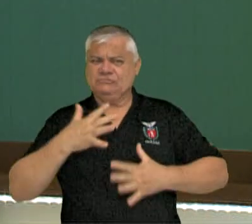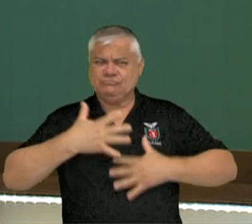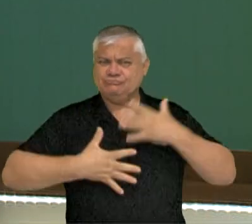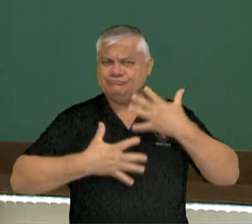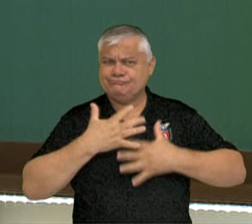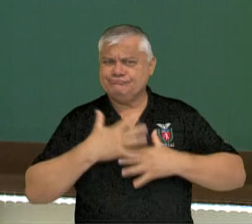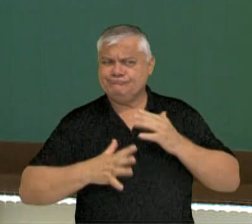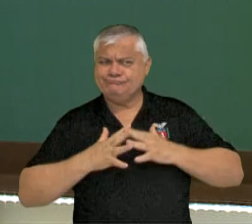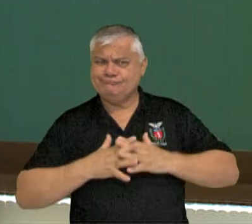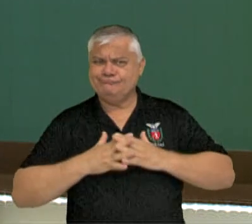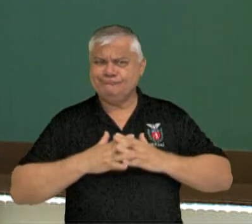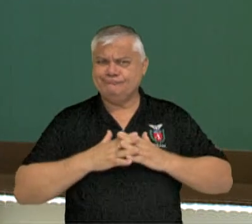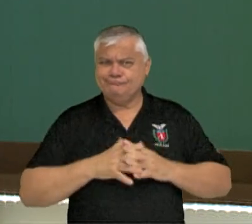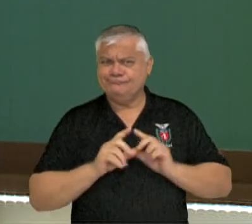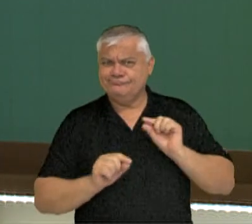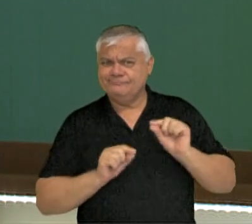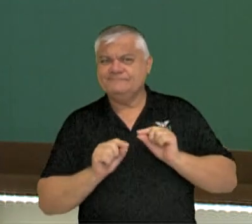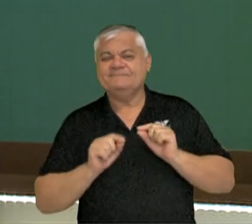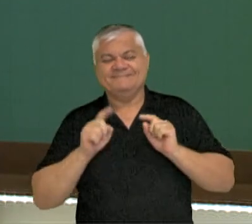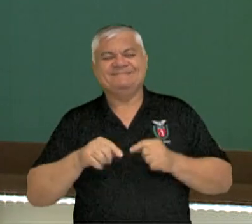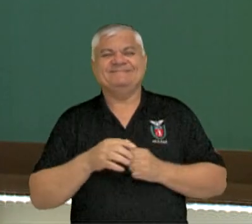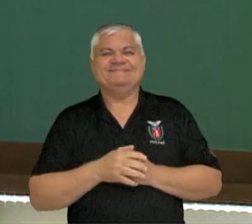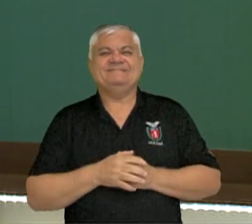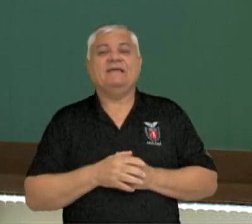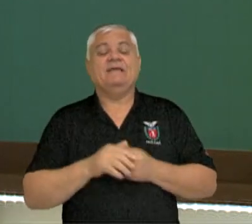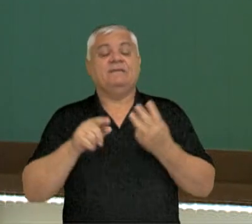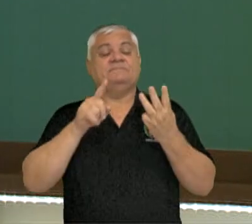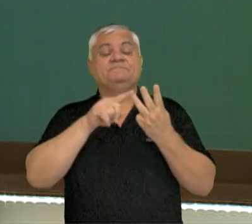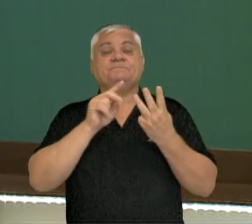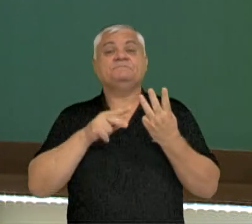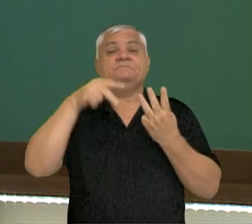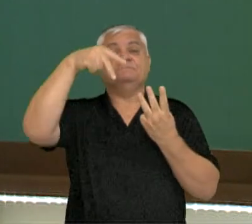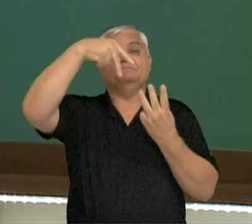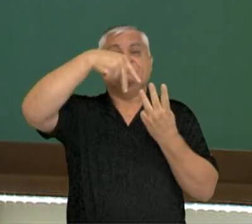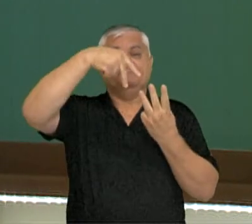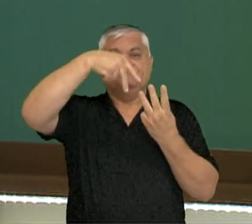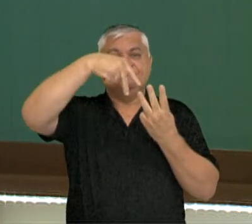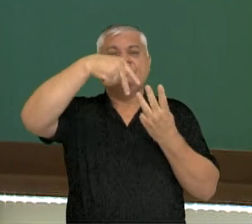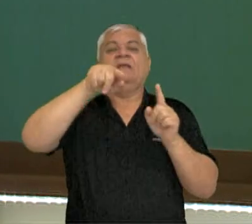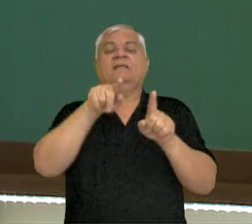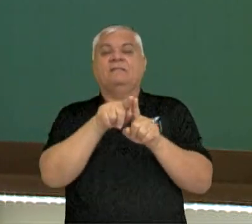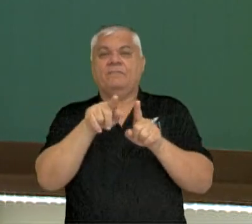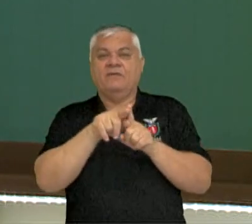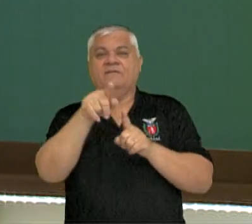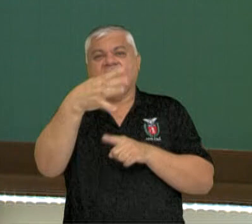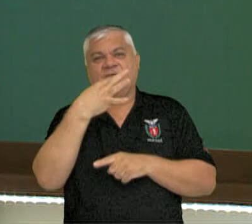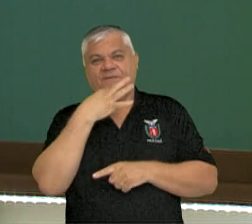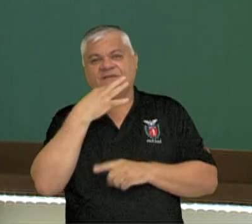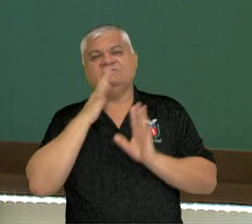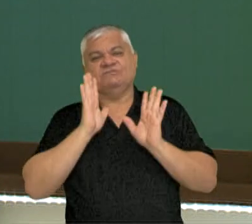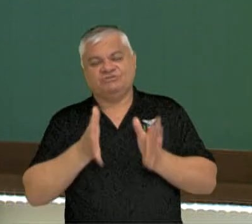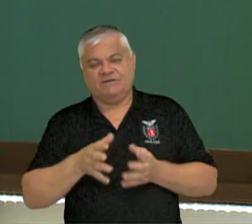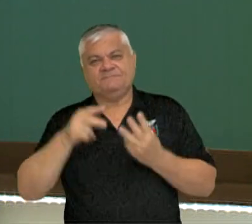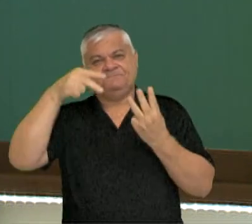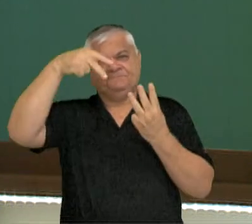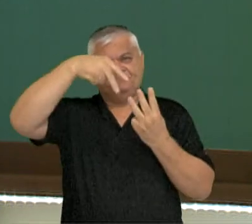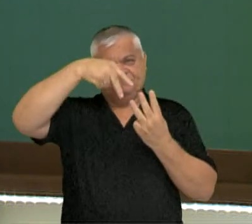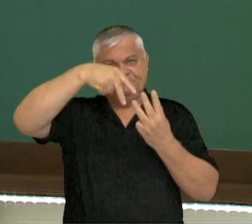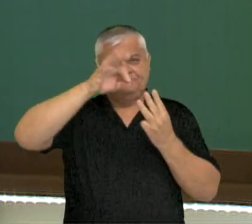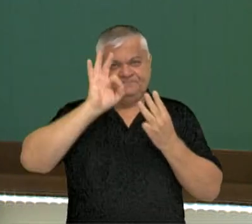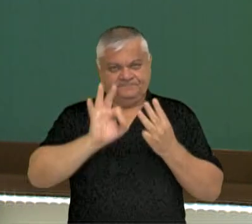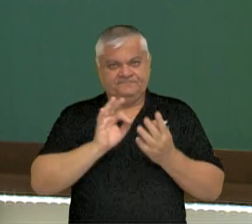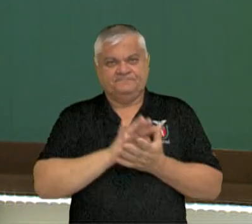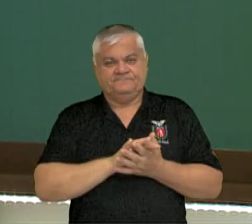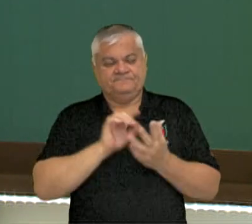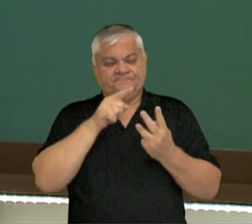só que muda-se a direção deles. E temos o acento circunflexo, que vocês conhecem aí como chapéuzinho, né? Então